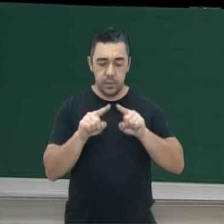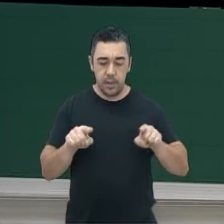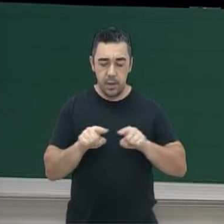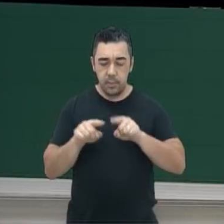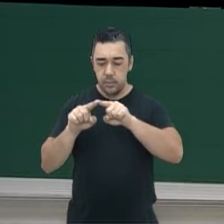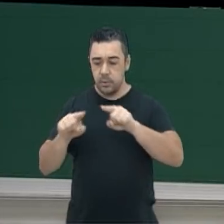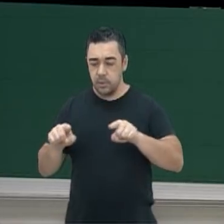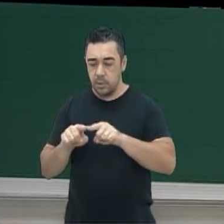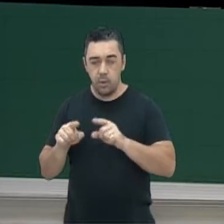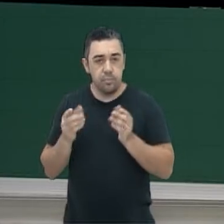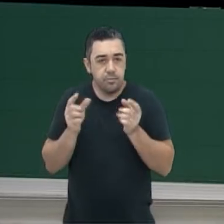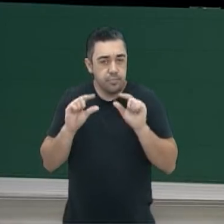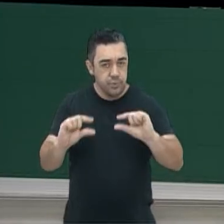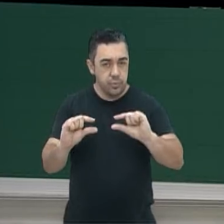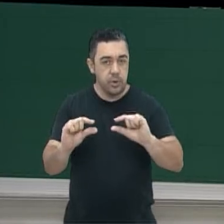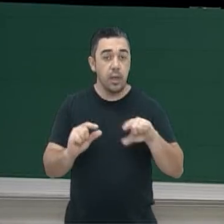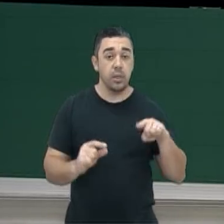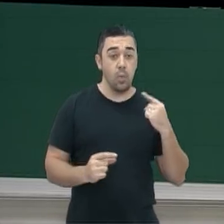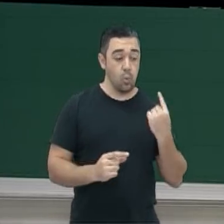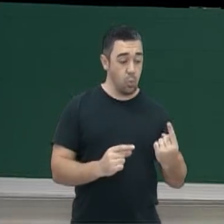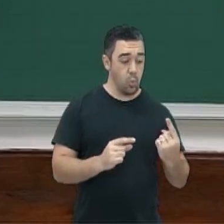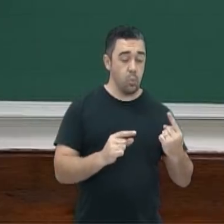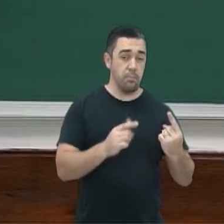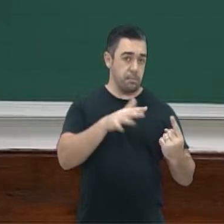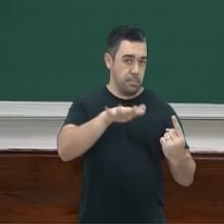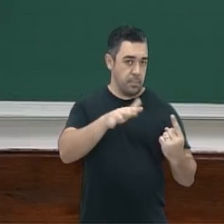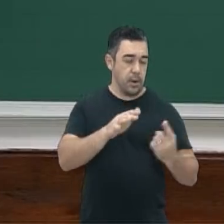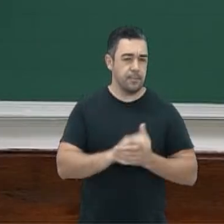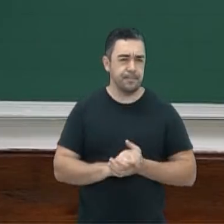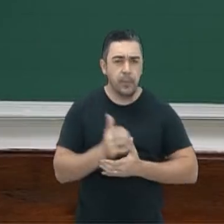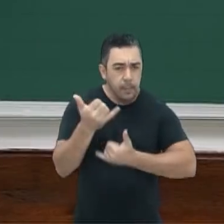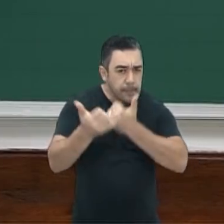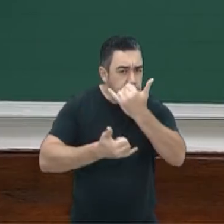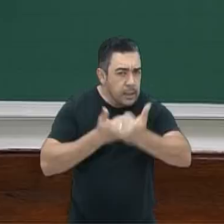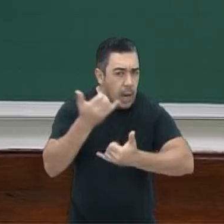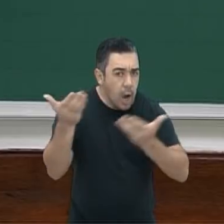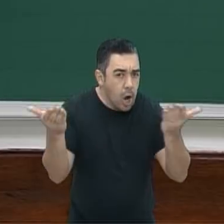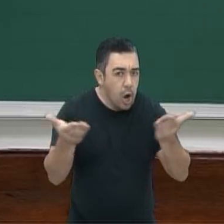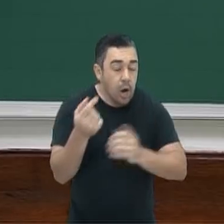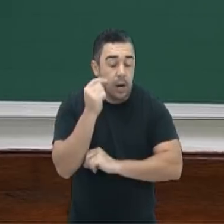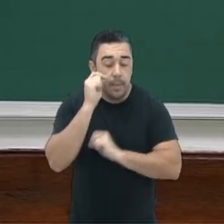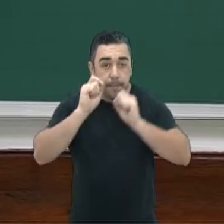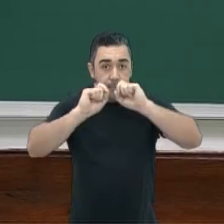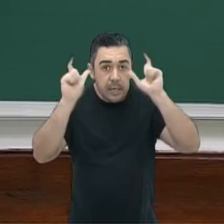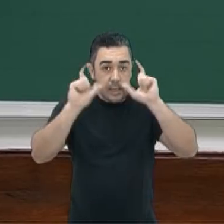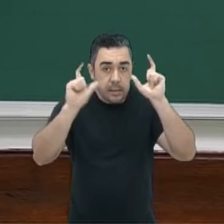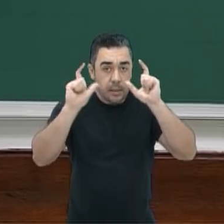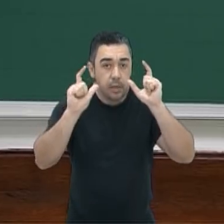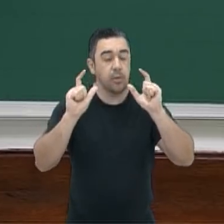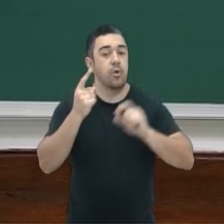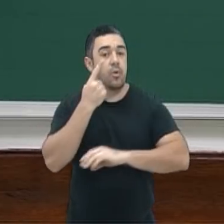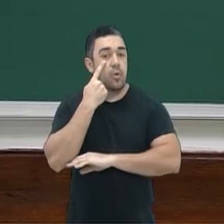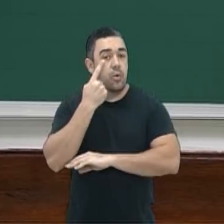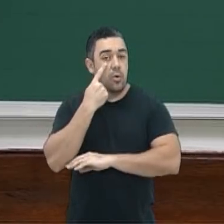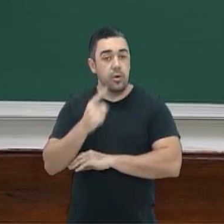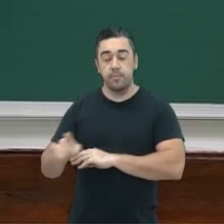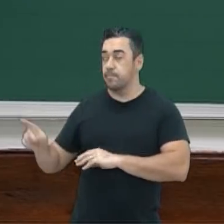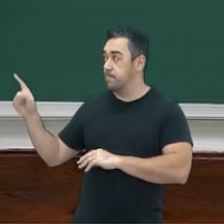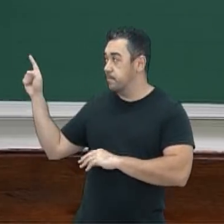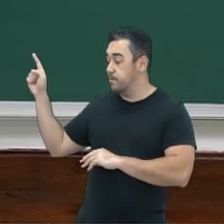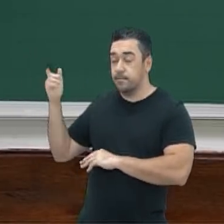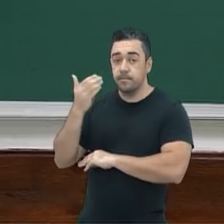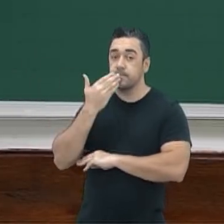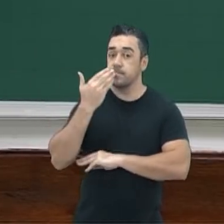médio, tá? Muito bem. O que a gente vai brincar agora? Prestem bastante atenção. Olha o que a prof